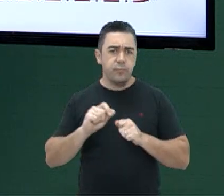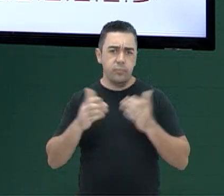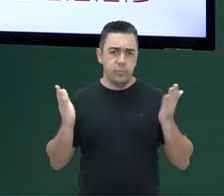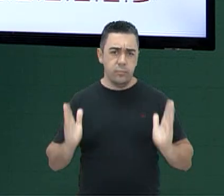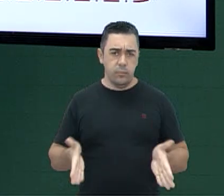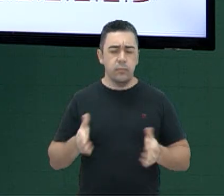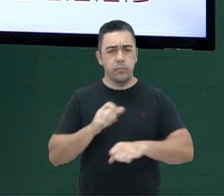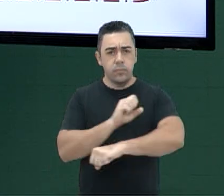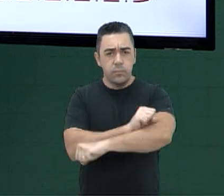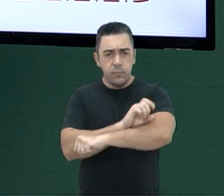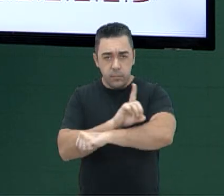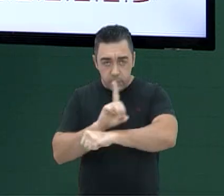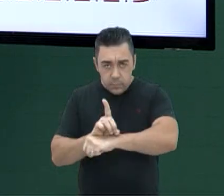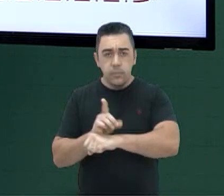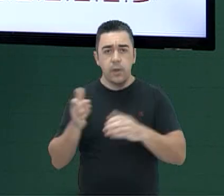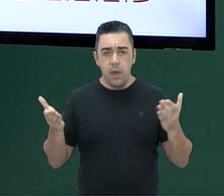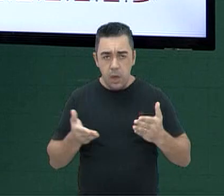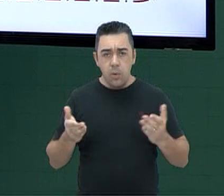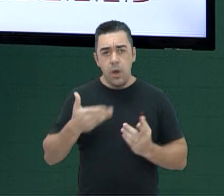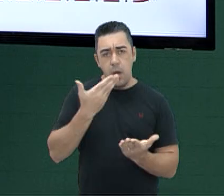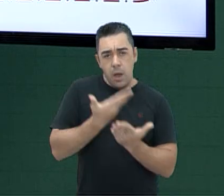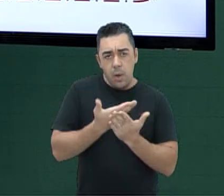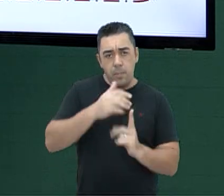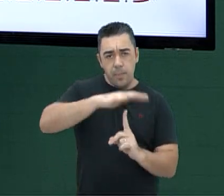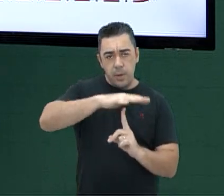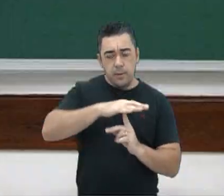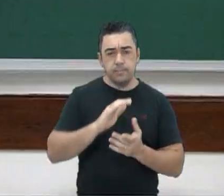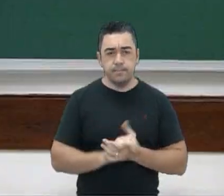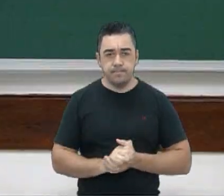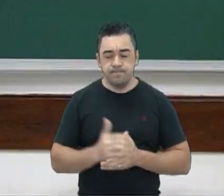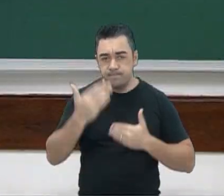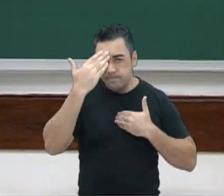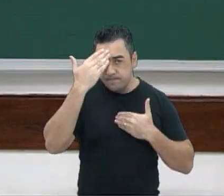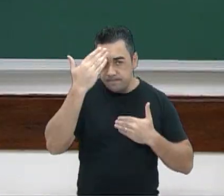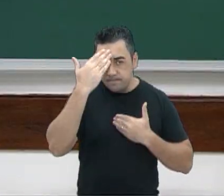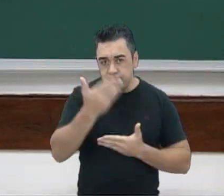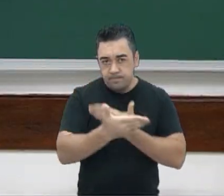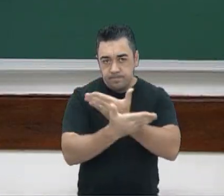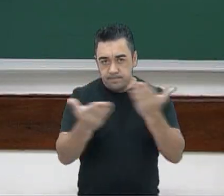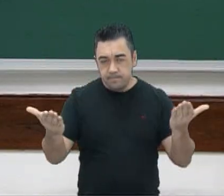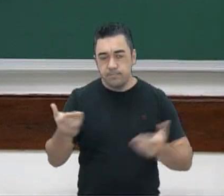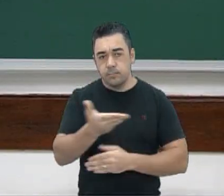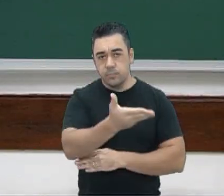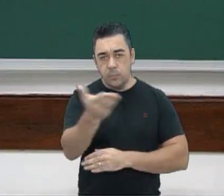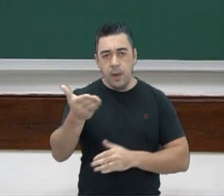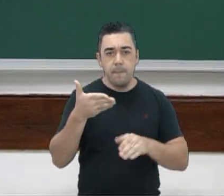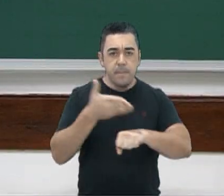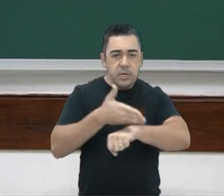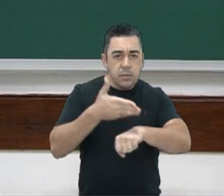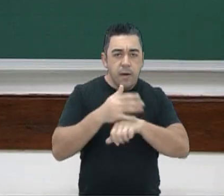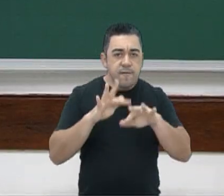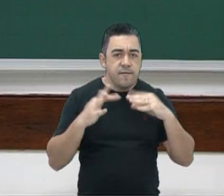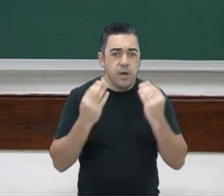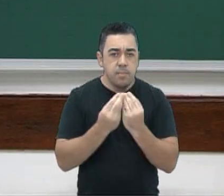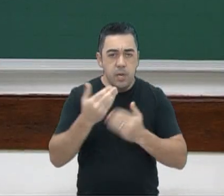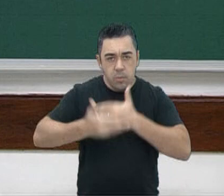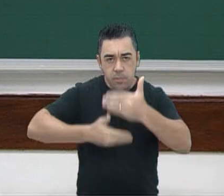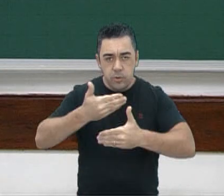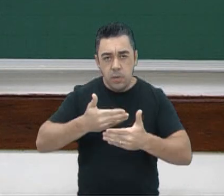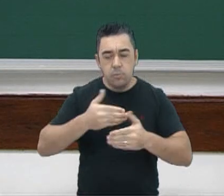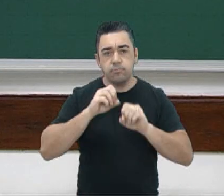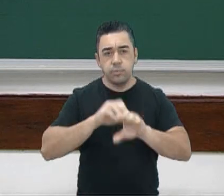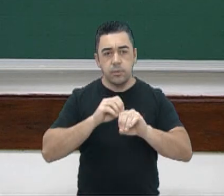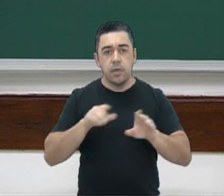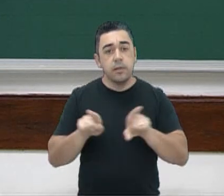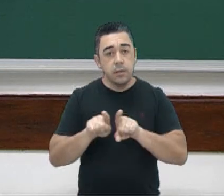Estado da Educação neste programa chamado de Aula Paraná. Quero agradecer a presença e a participação das famílias nesse processo e ao